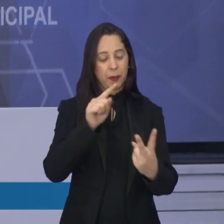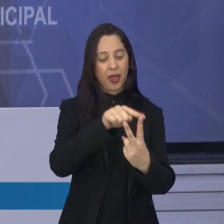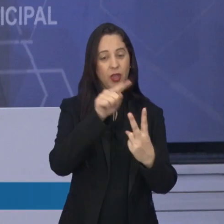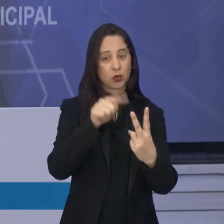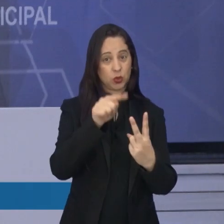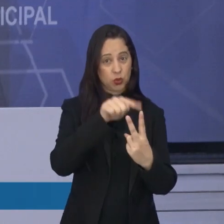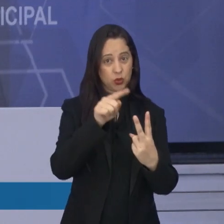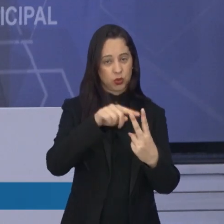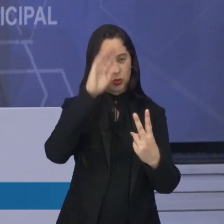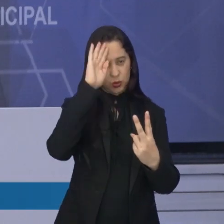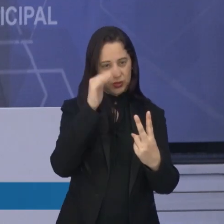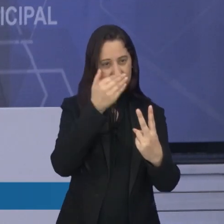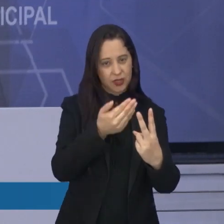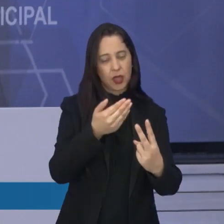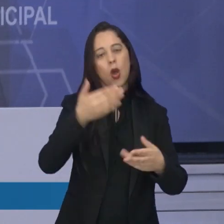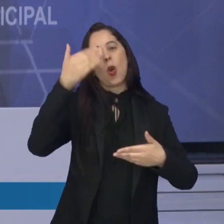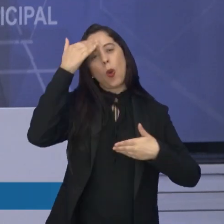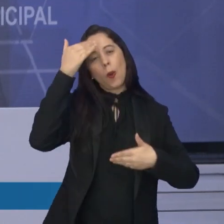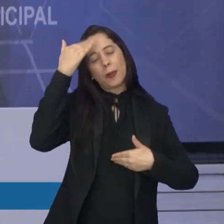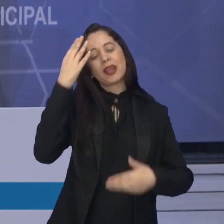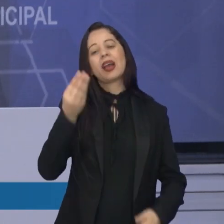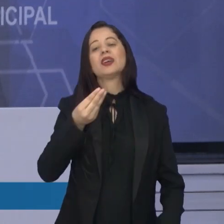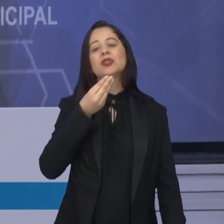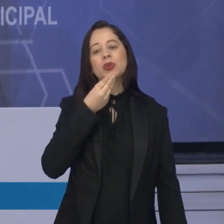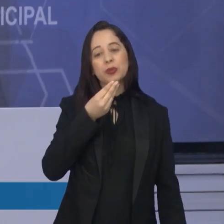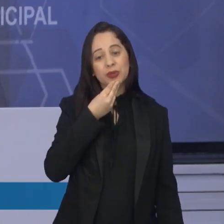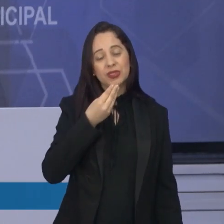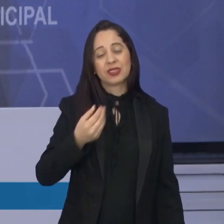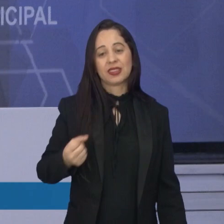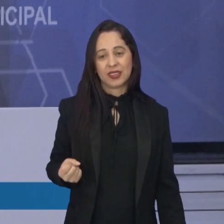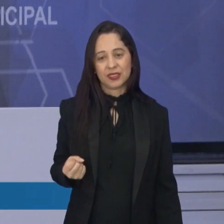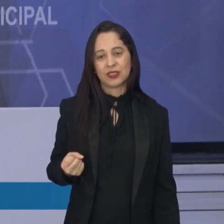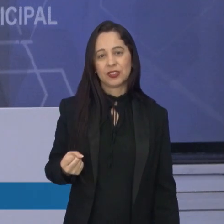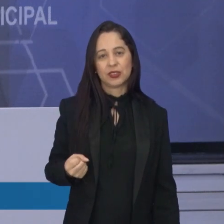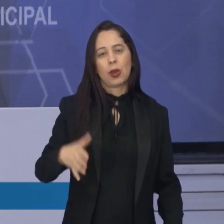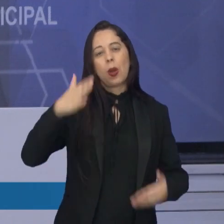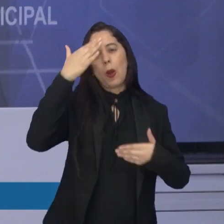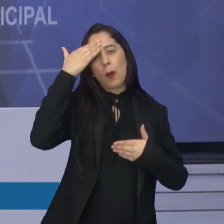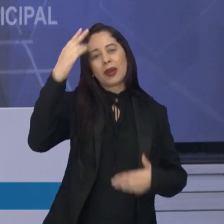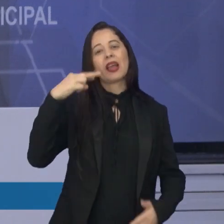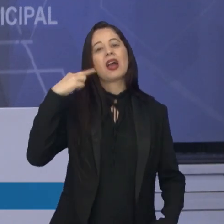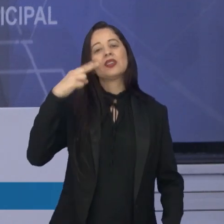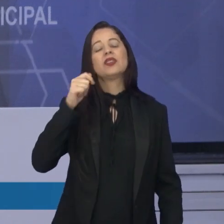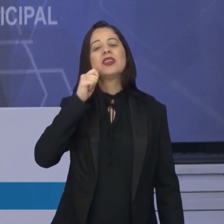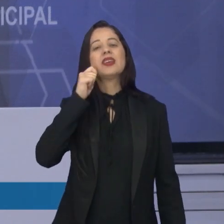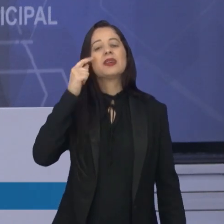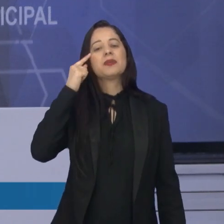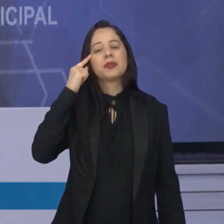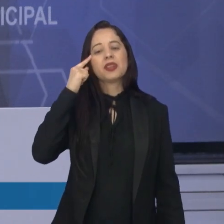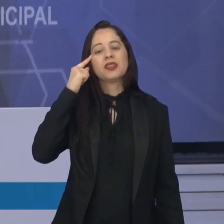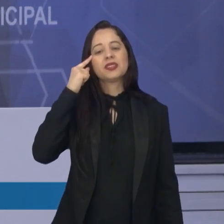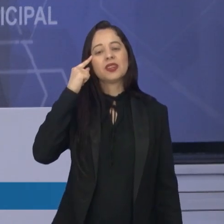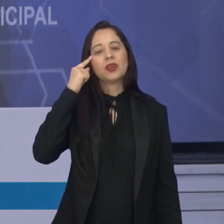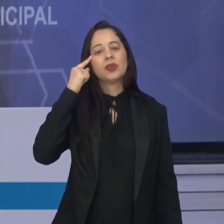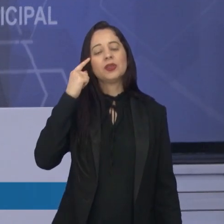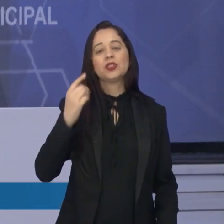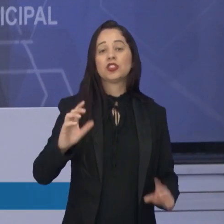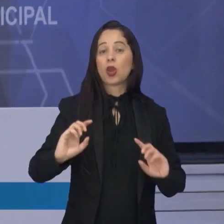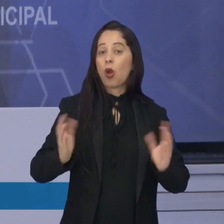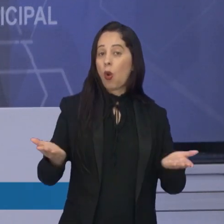homenageados, agradeço essa oportunidade, agradeço a vereadora Amélia por esta